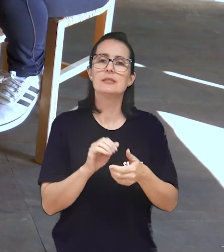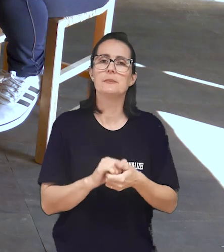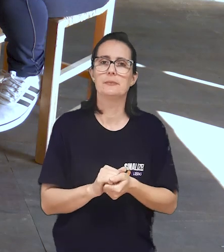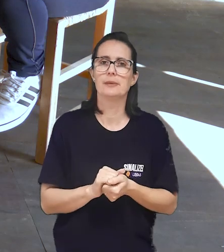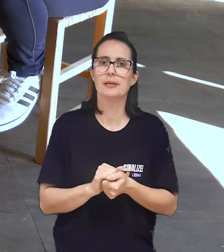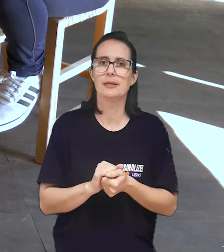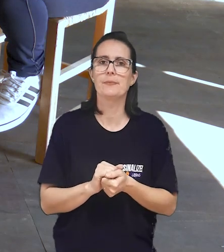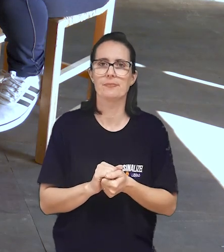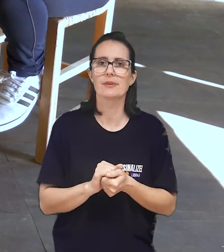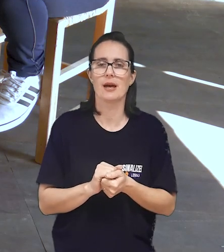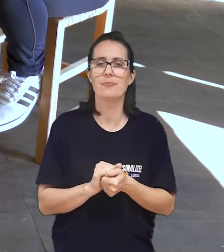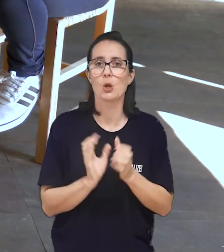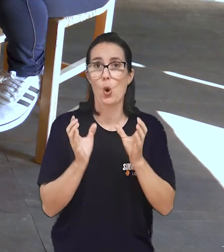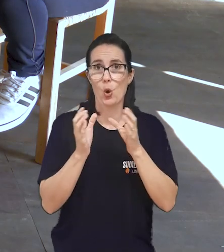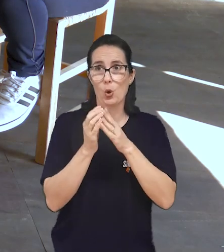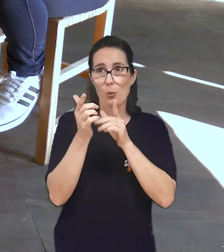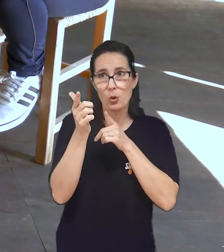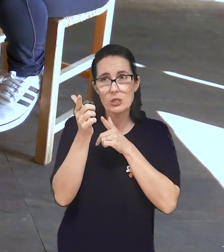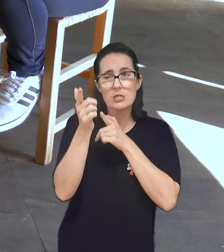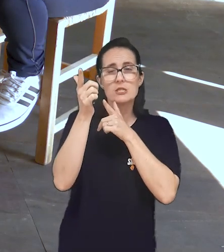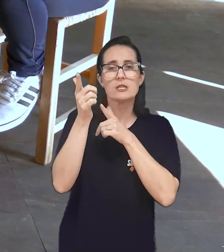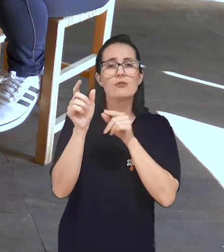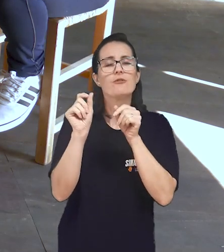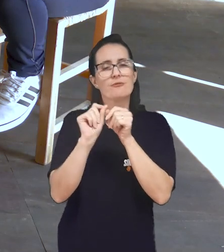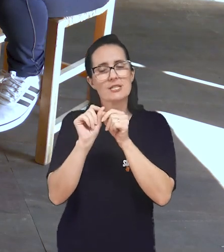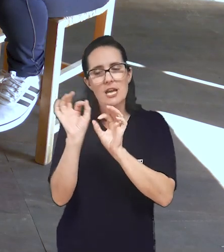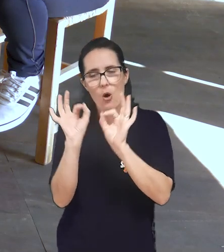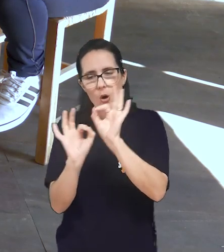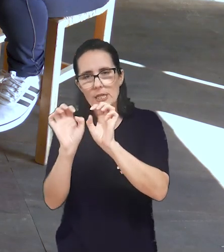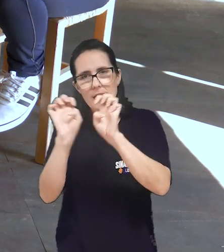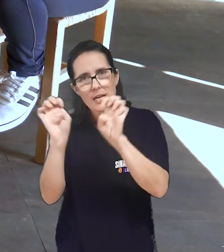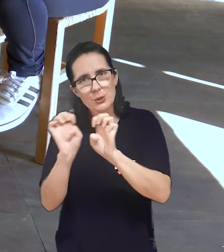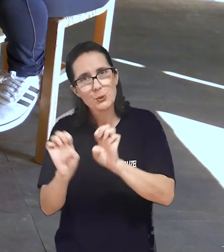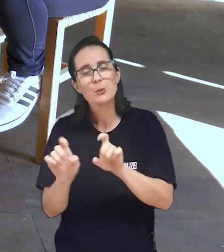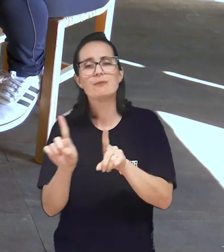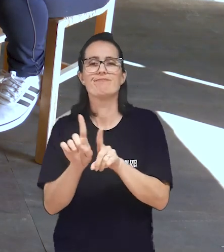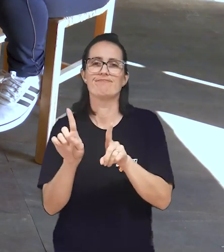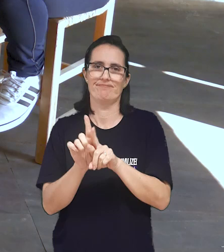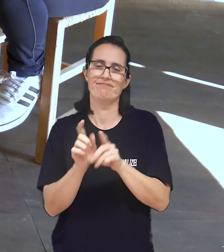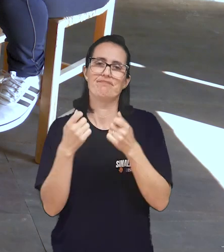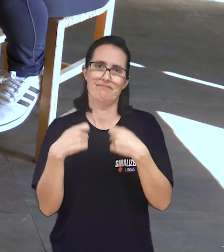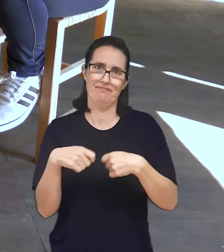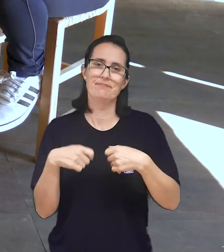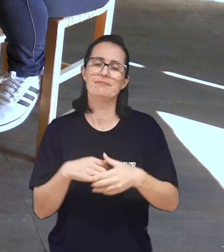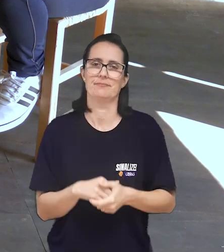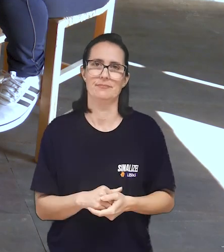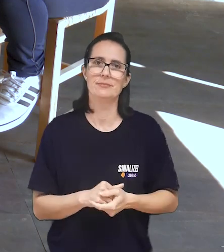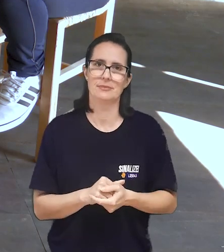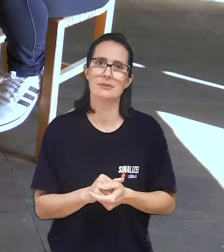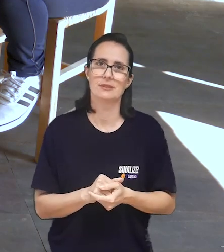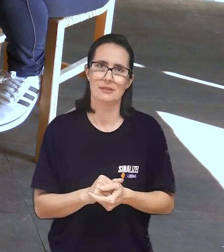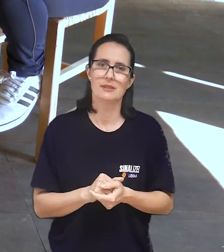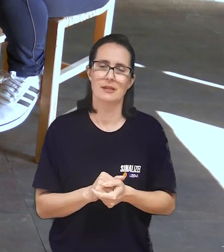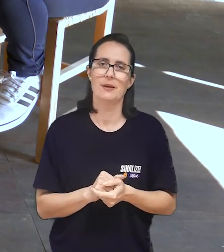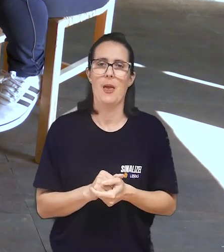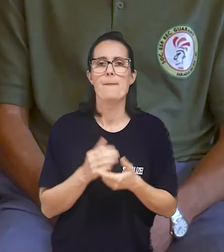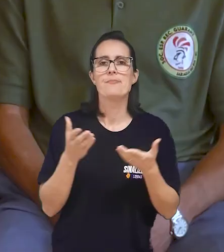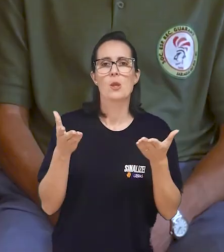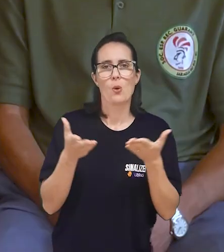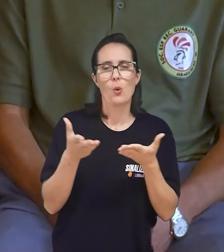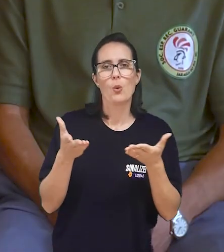E também, então, quanto ao tiro também, daí fazer a estrutura lá de novo, e a gente também está hoje em busca de